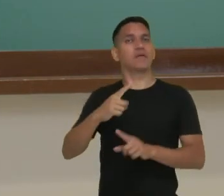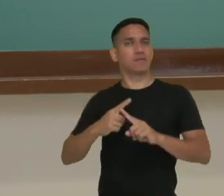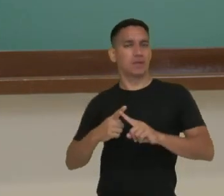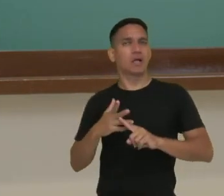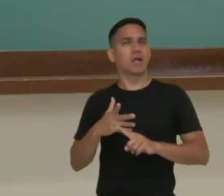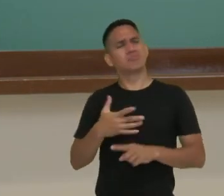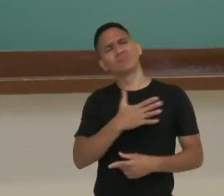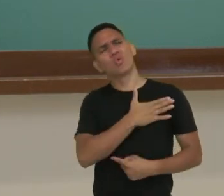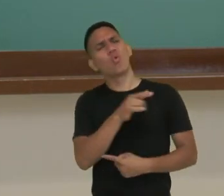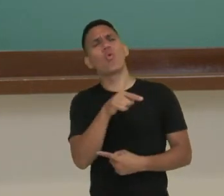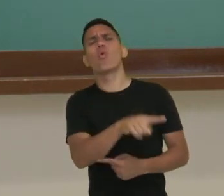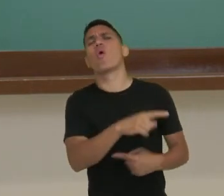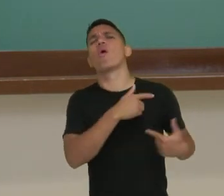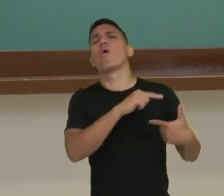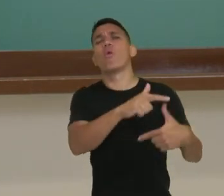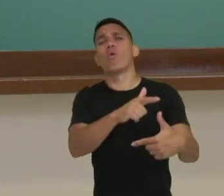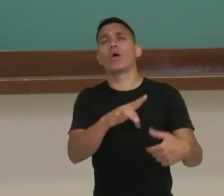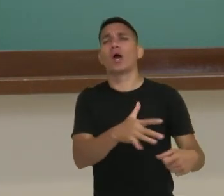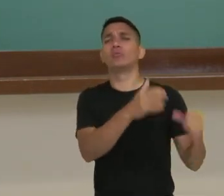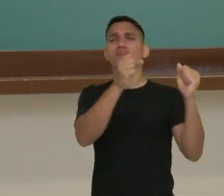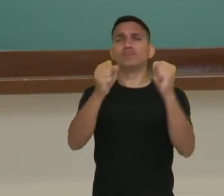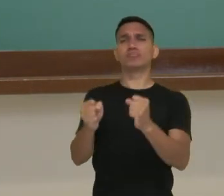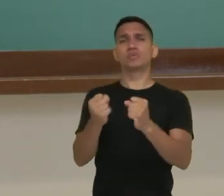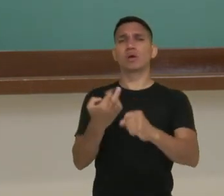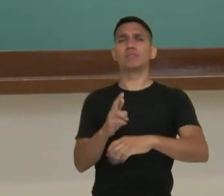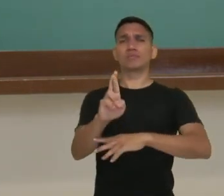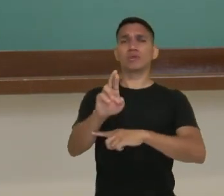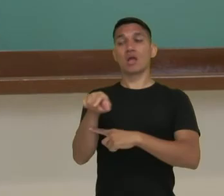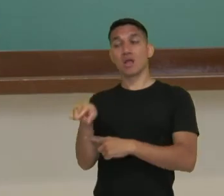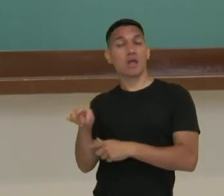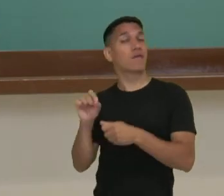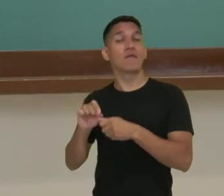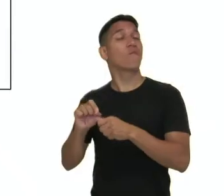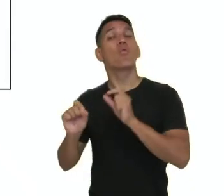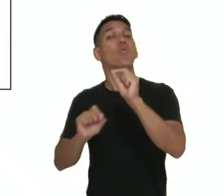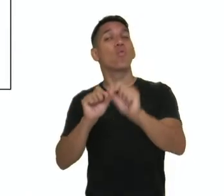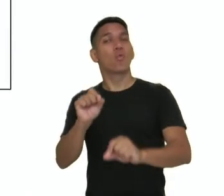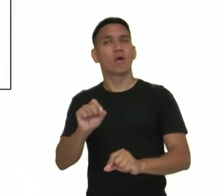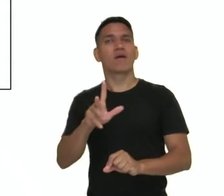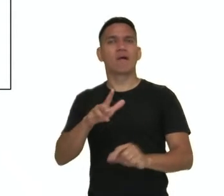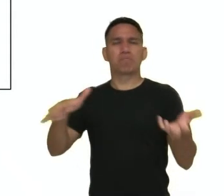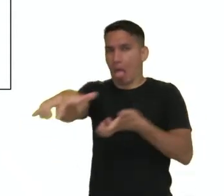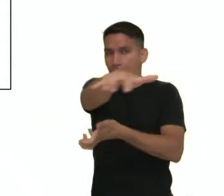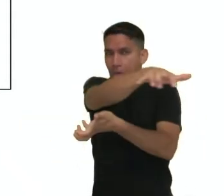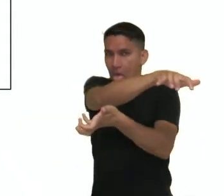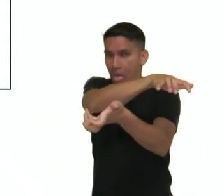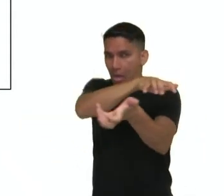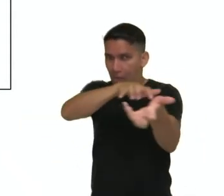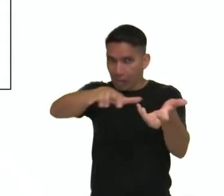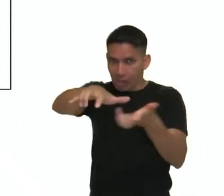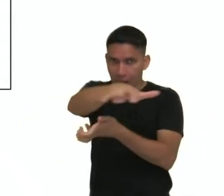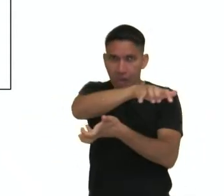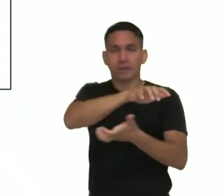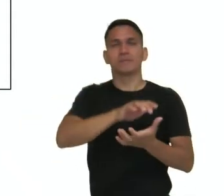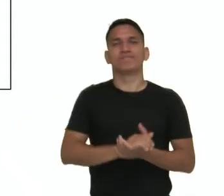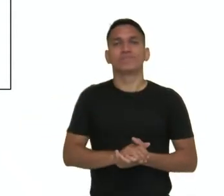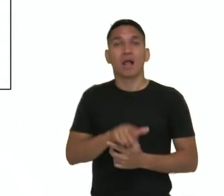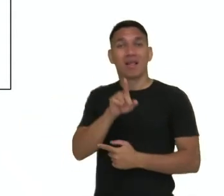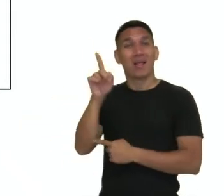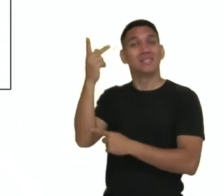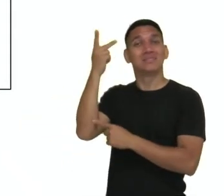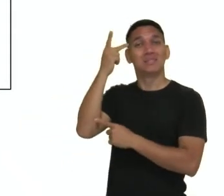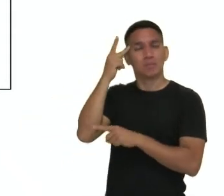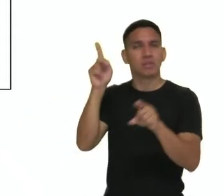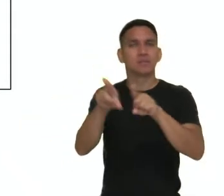dos conservadores no poder e eles vão acabar fazendo uma revolta, né? Isso em São Paulo e